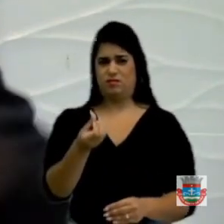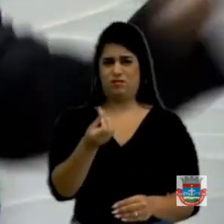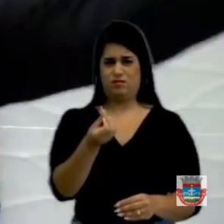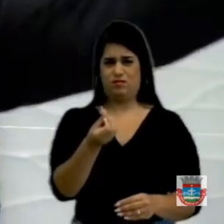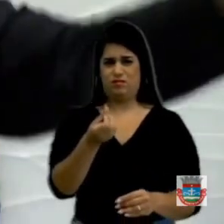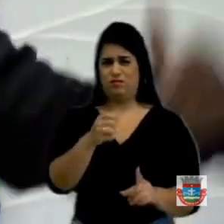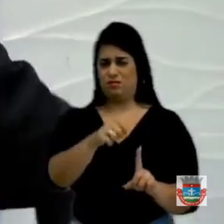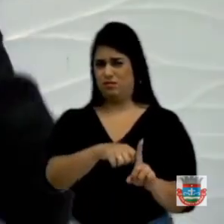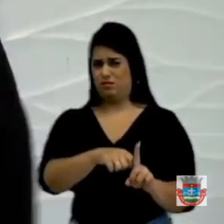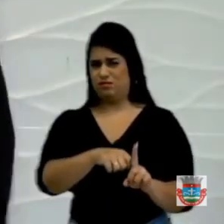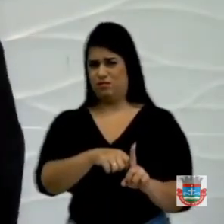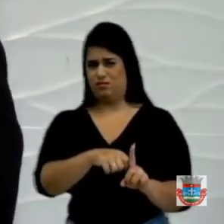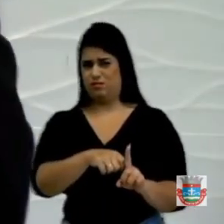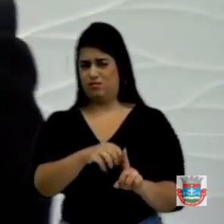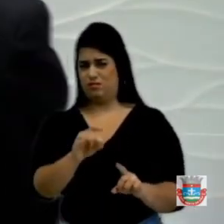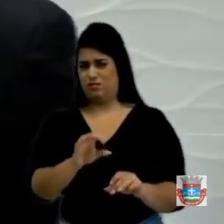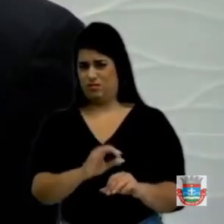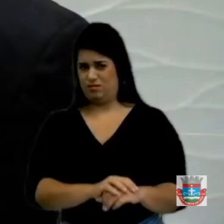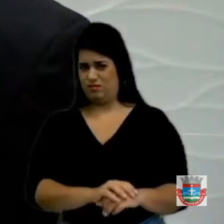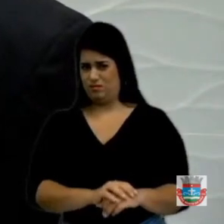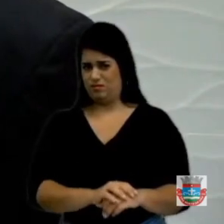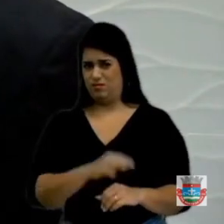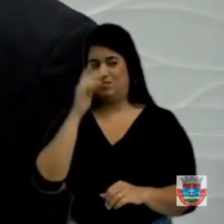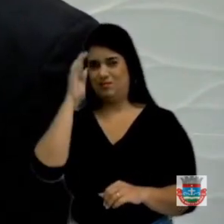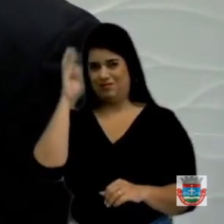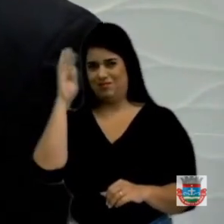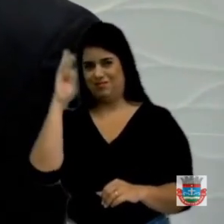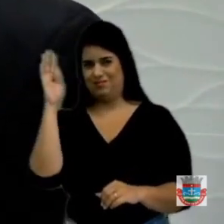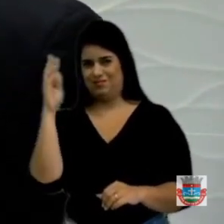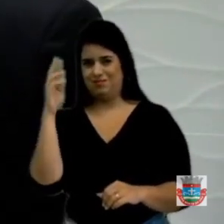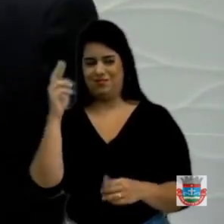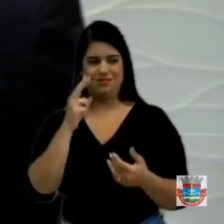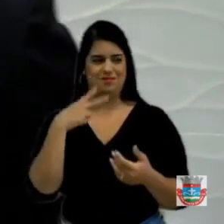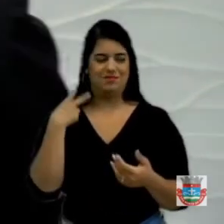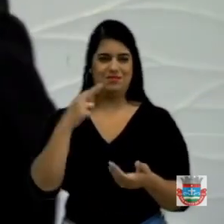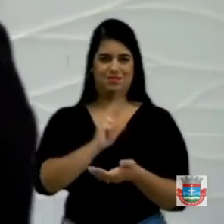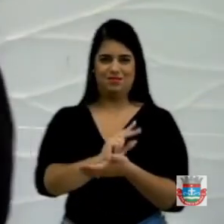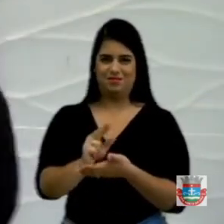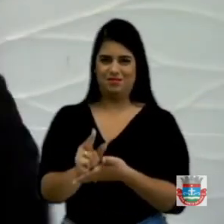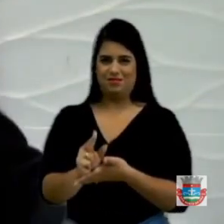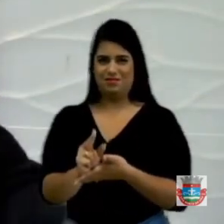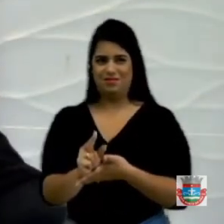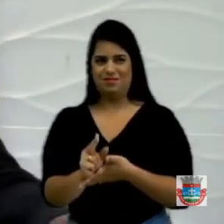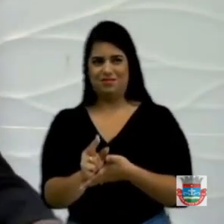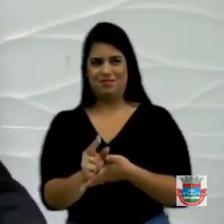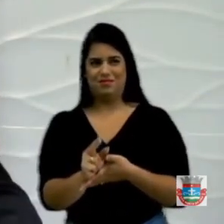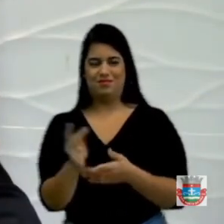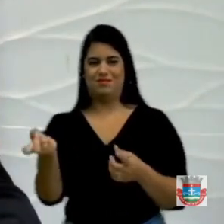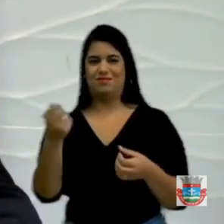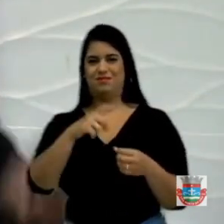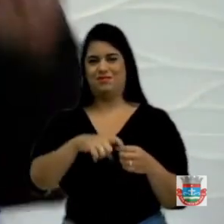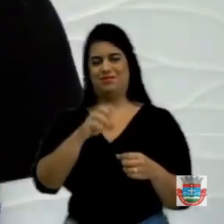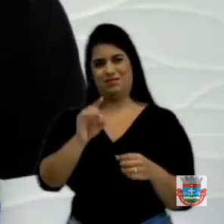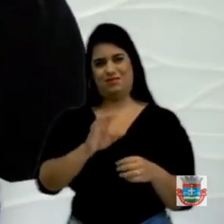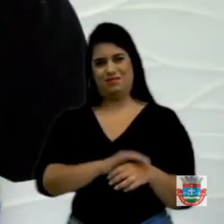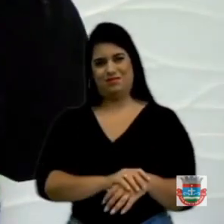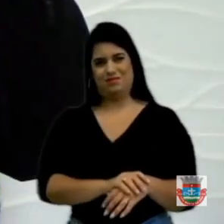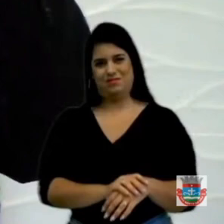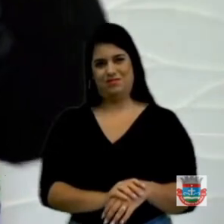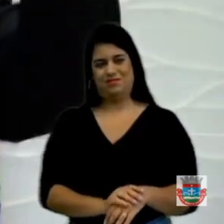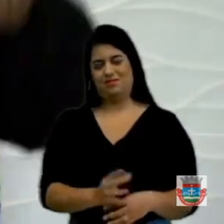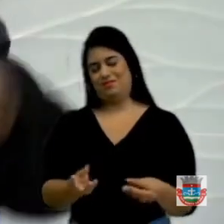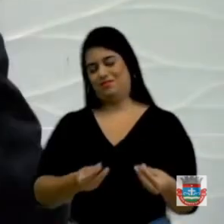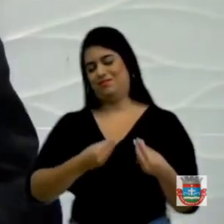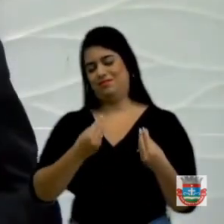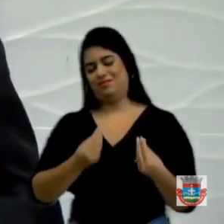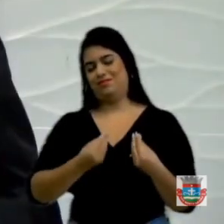Ah, imaginou se essa onda pega, esse vereador aqui tudo se esconde, aí quando faltar 6 meses, voltar. Olhe,